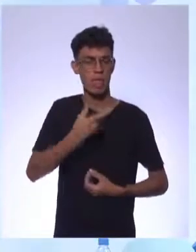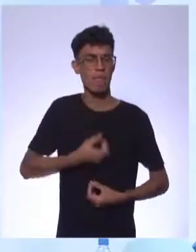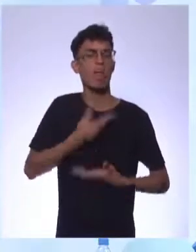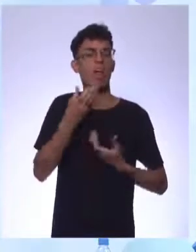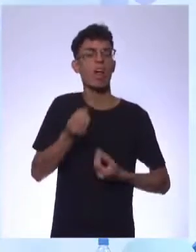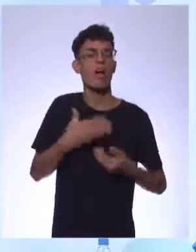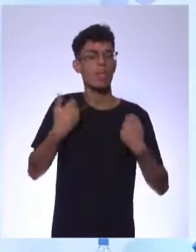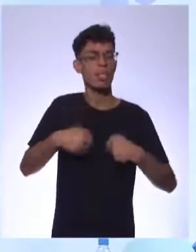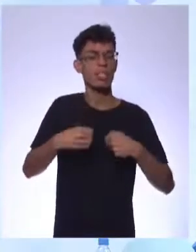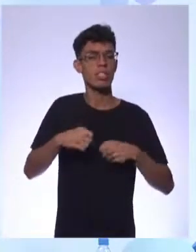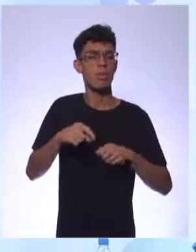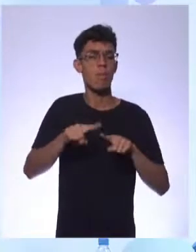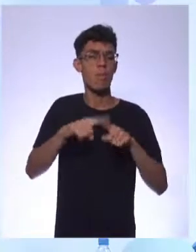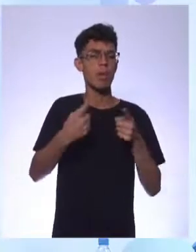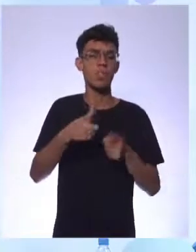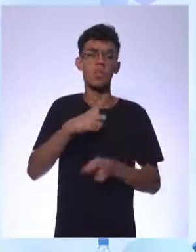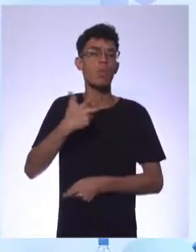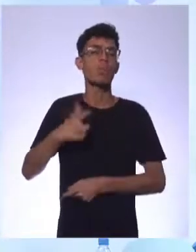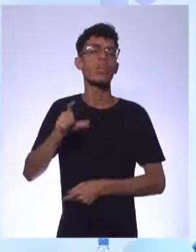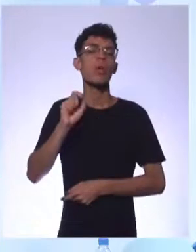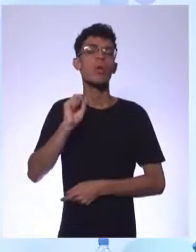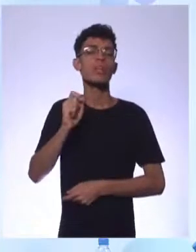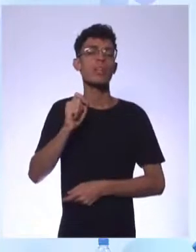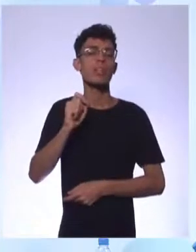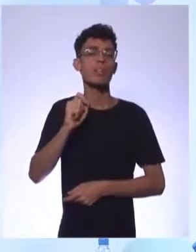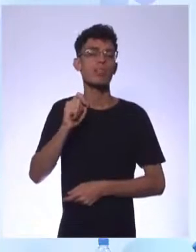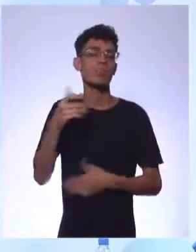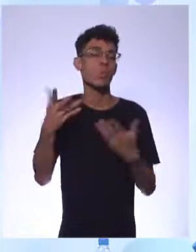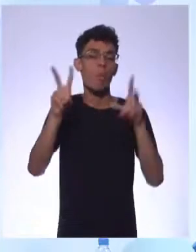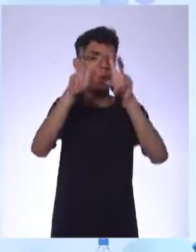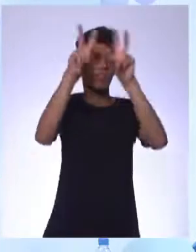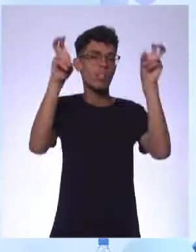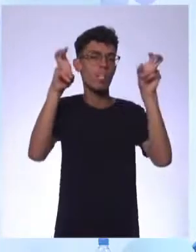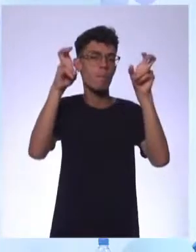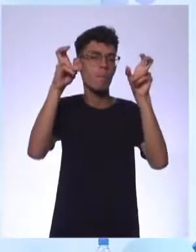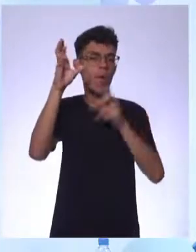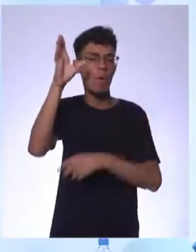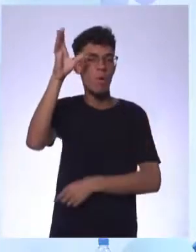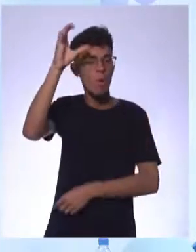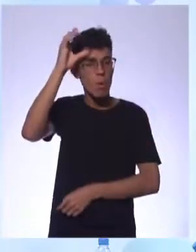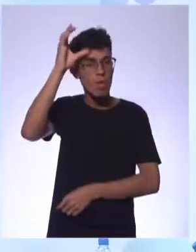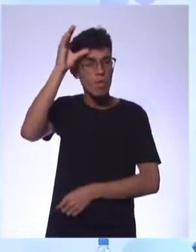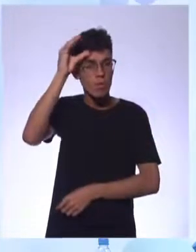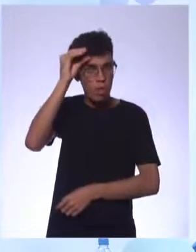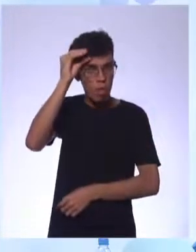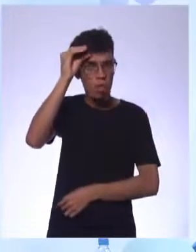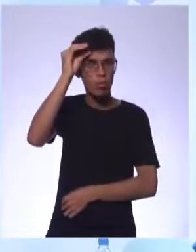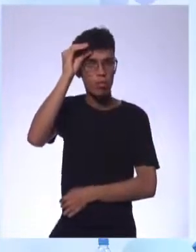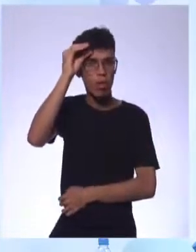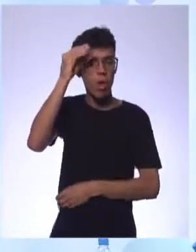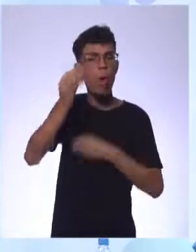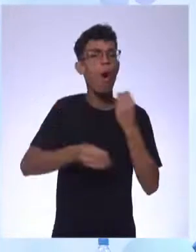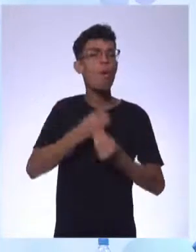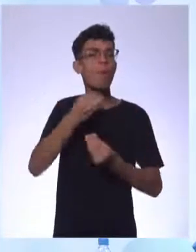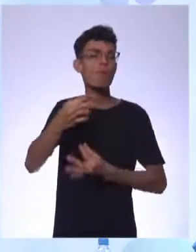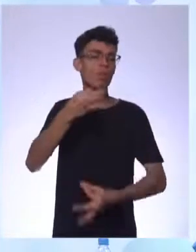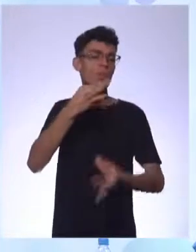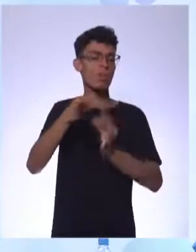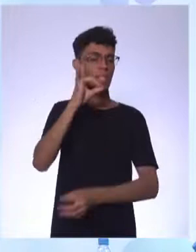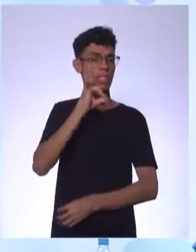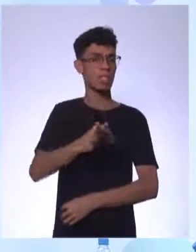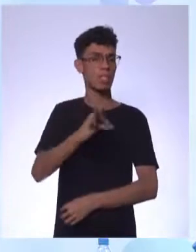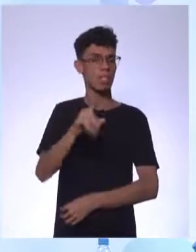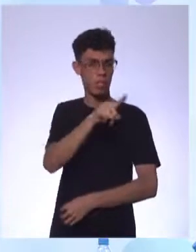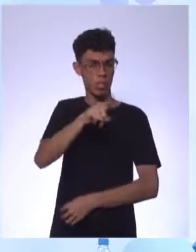informação, a menor leitura sobre determinado assunto, é claro que a sua opinião não vai ser adequada. Você tem direito de